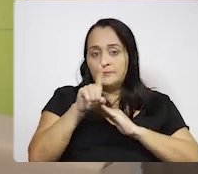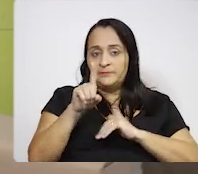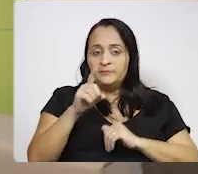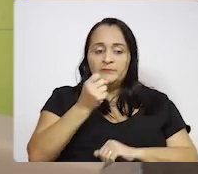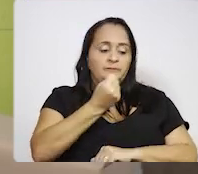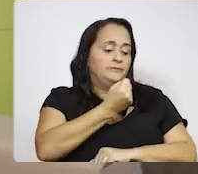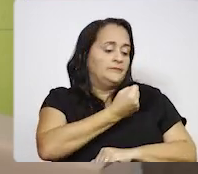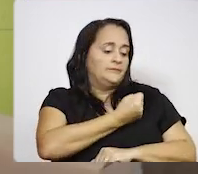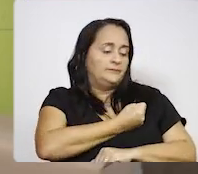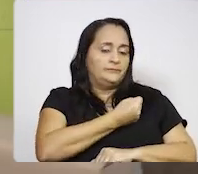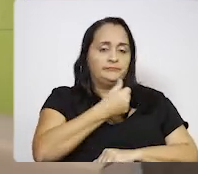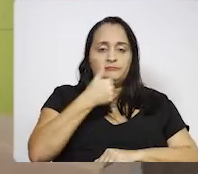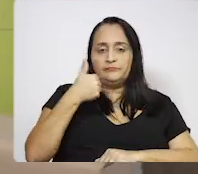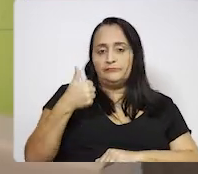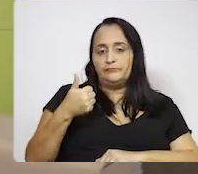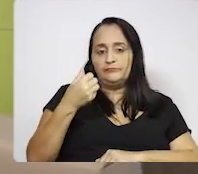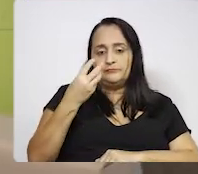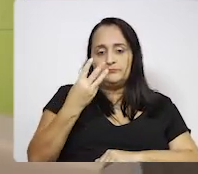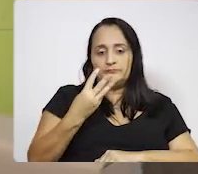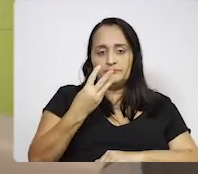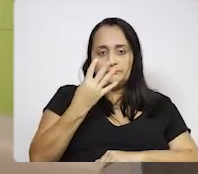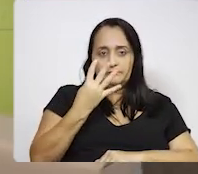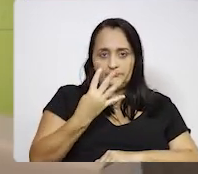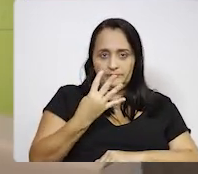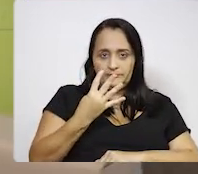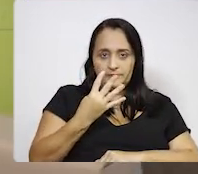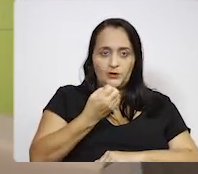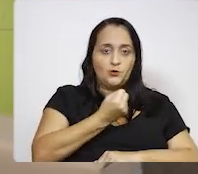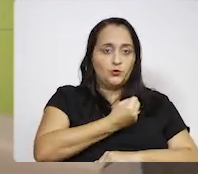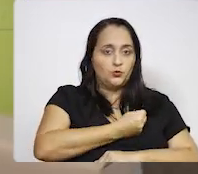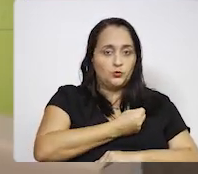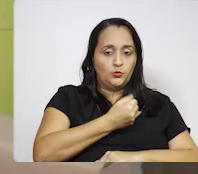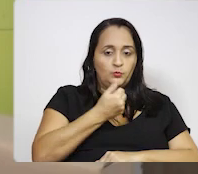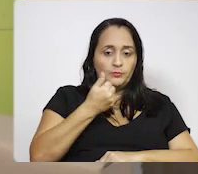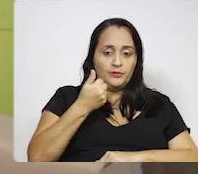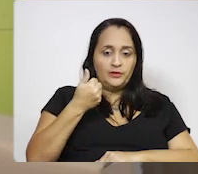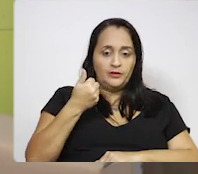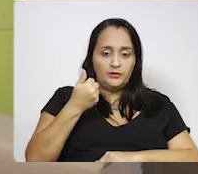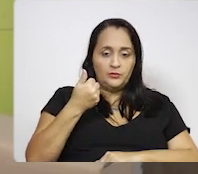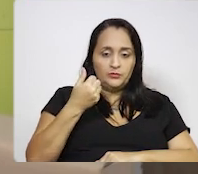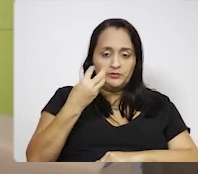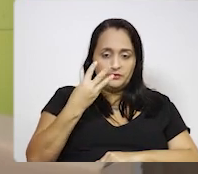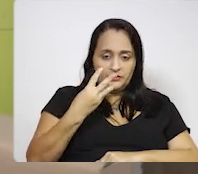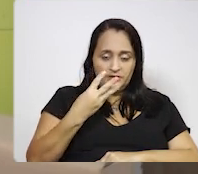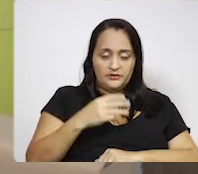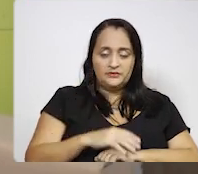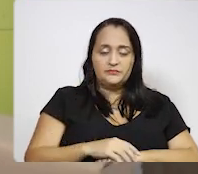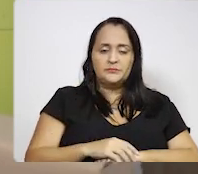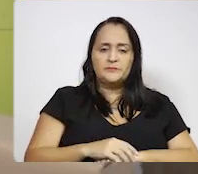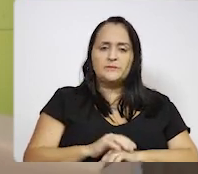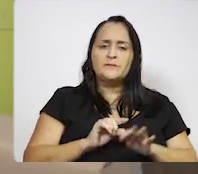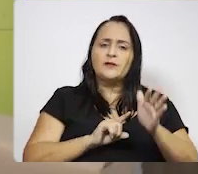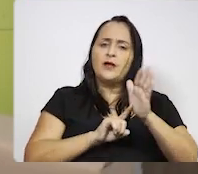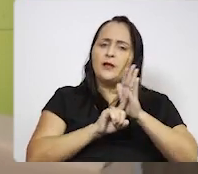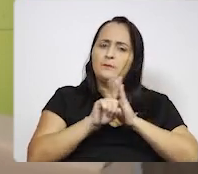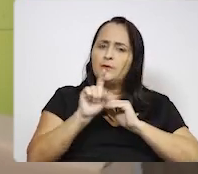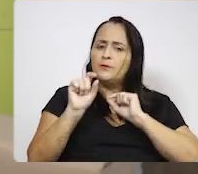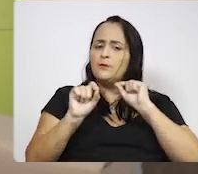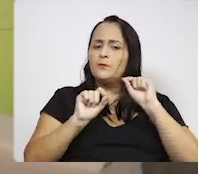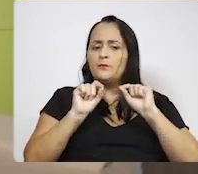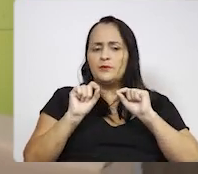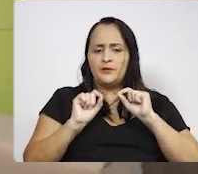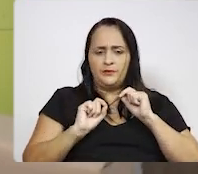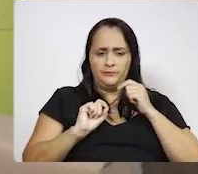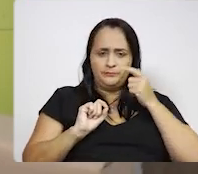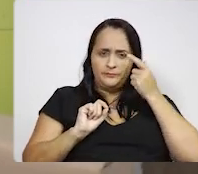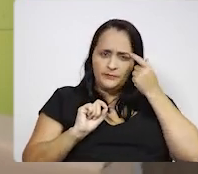questão está na página 134 do livro. É a questão número 13, tá? E essa questão envolve